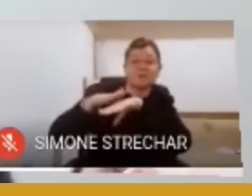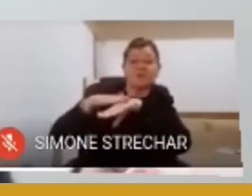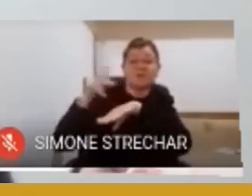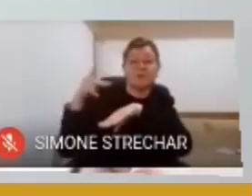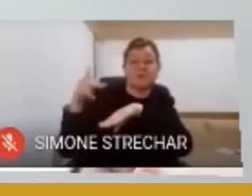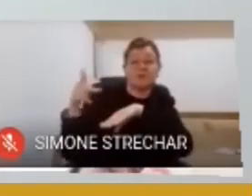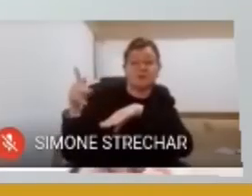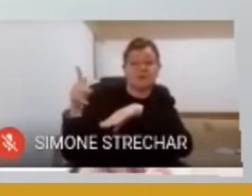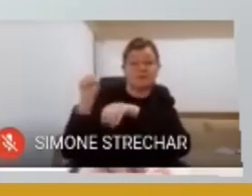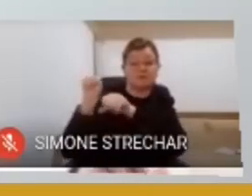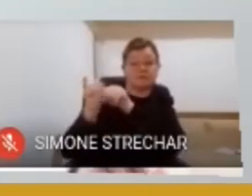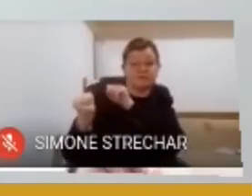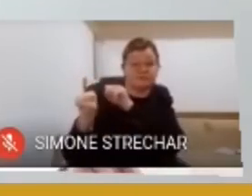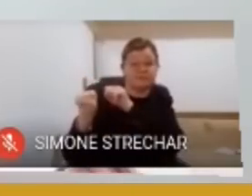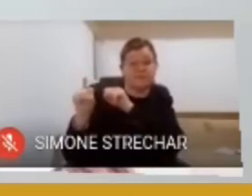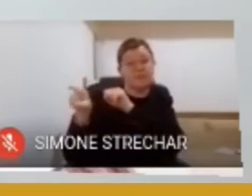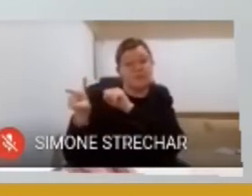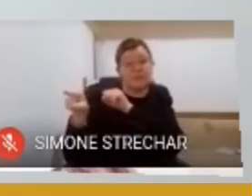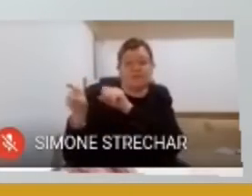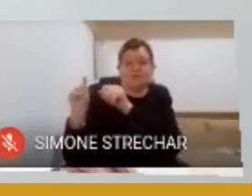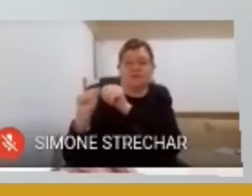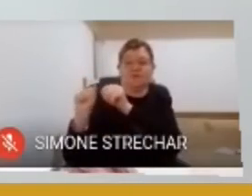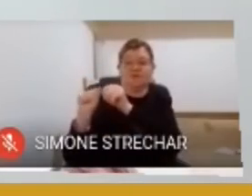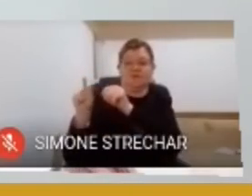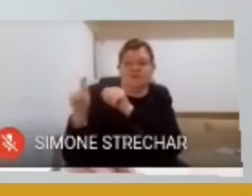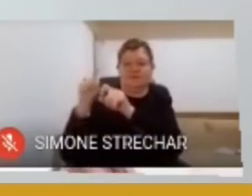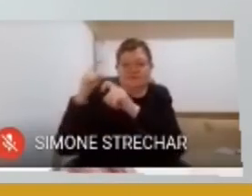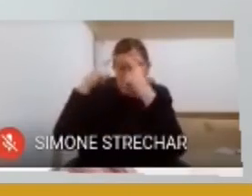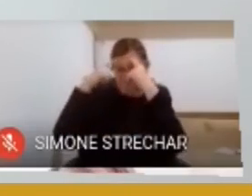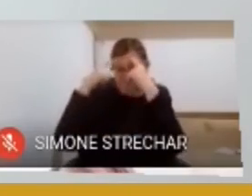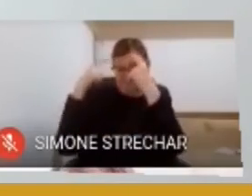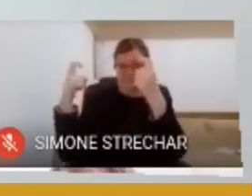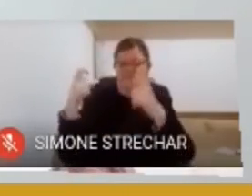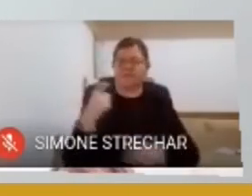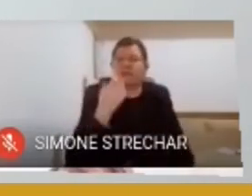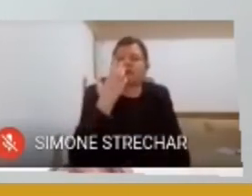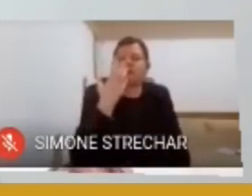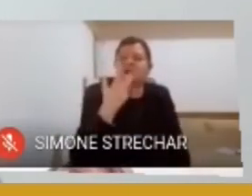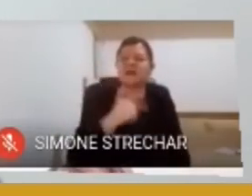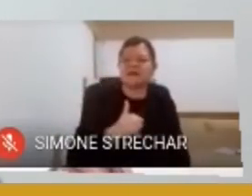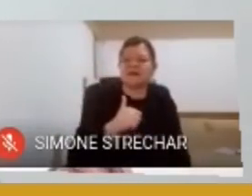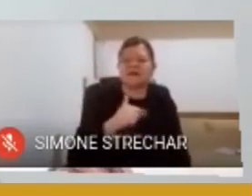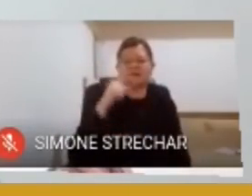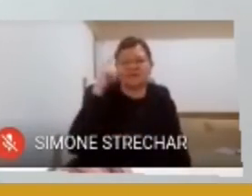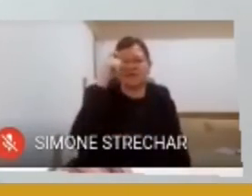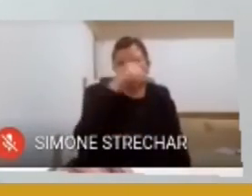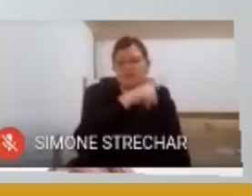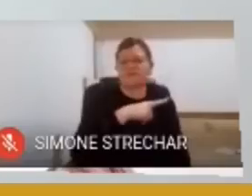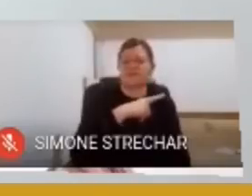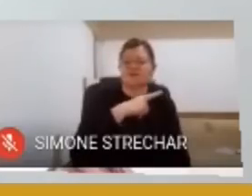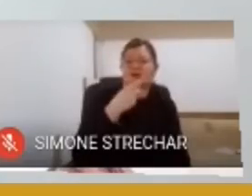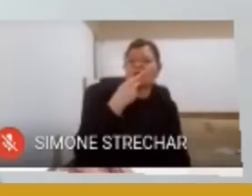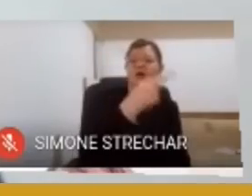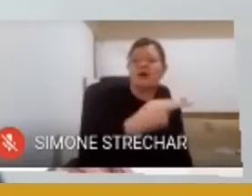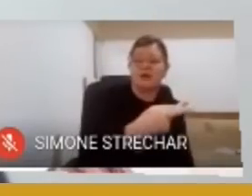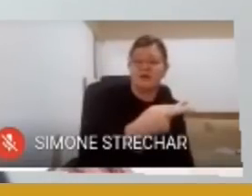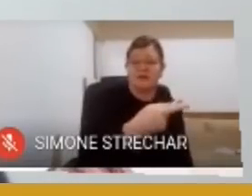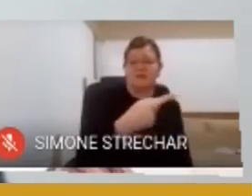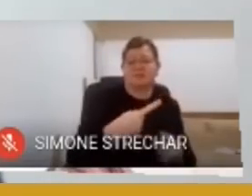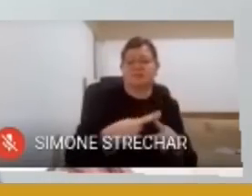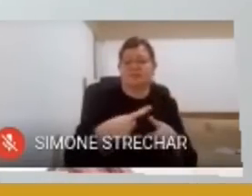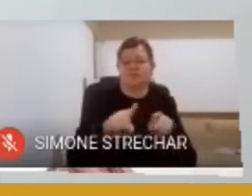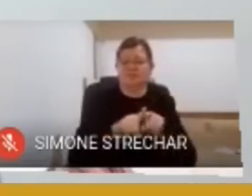têm como se defender, né? Porque, independente da faixa etária, a violência sexual sempre é culpa do